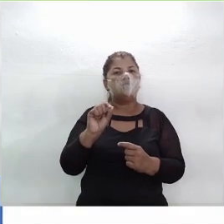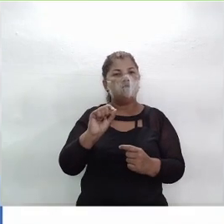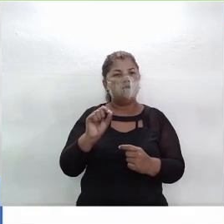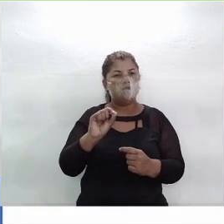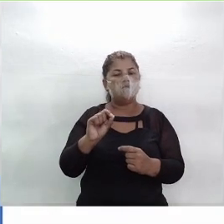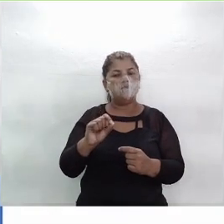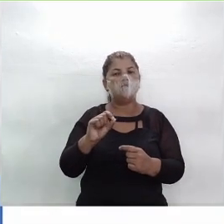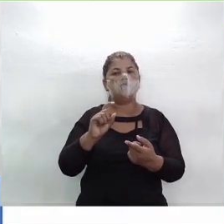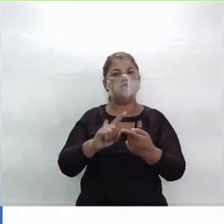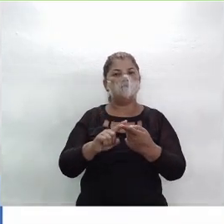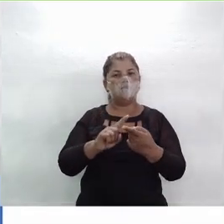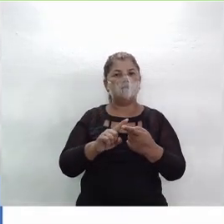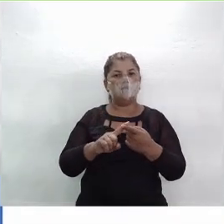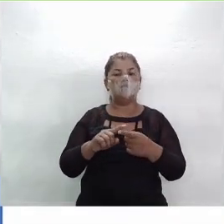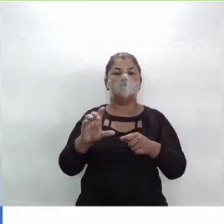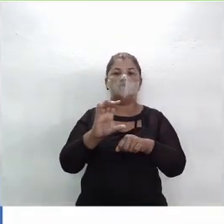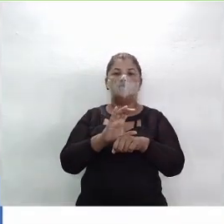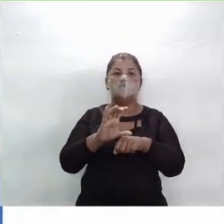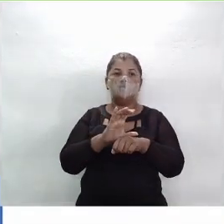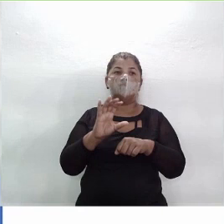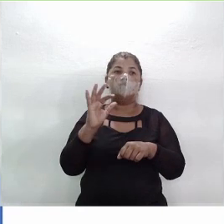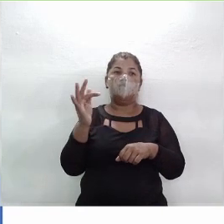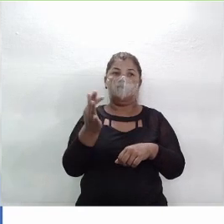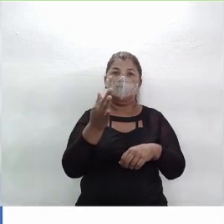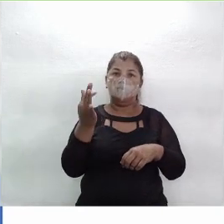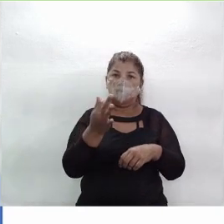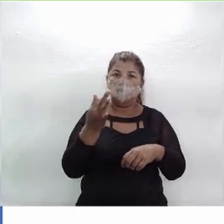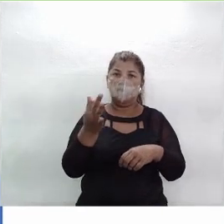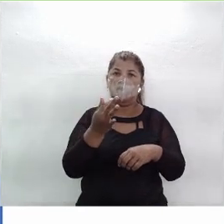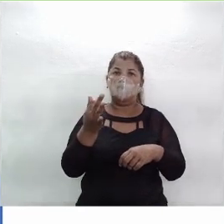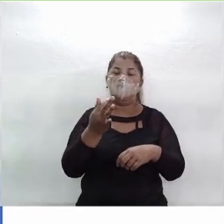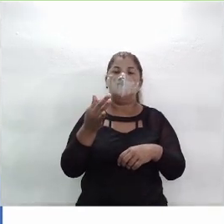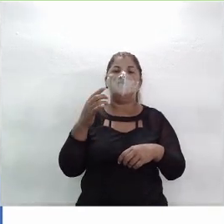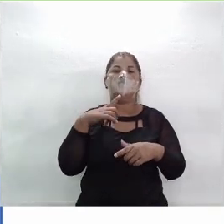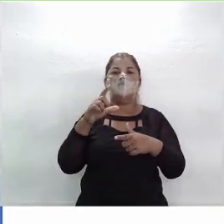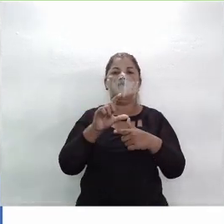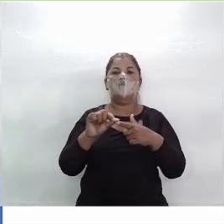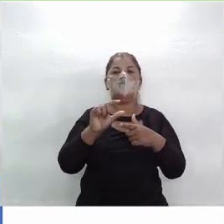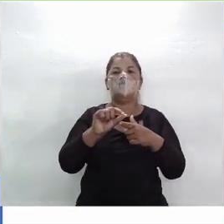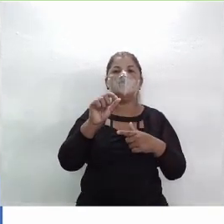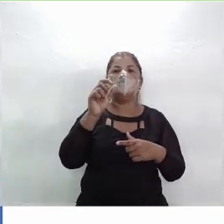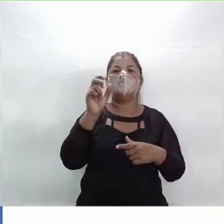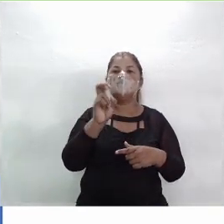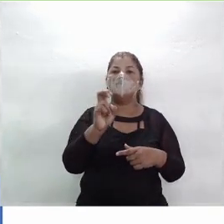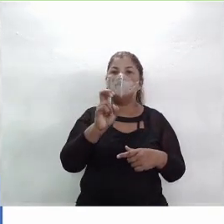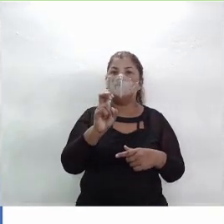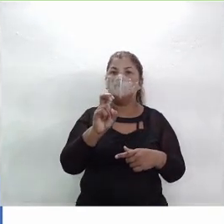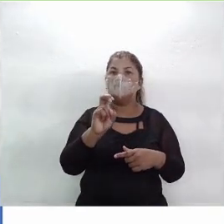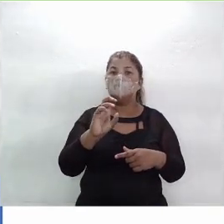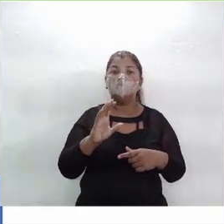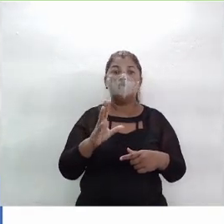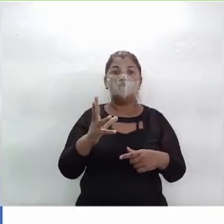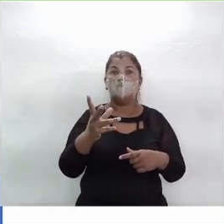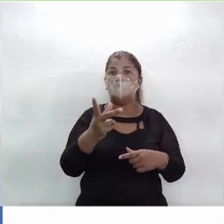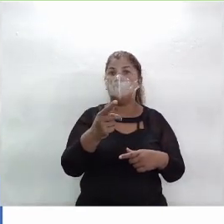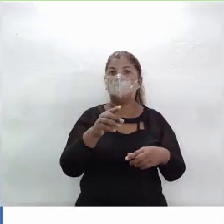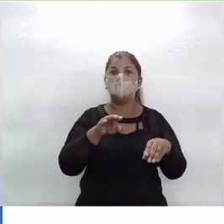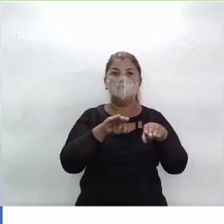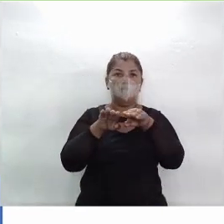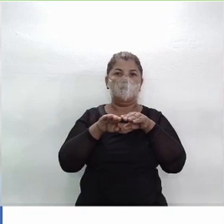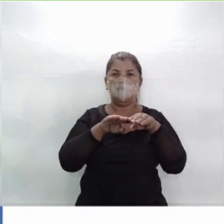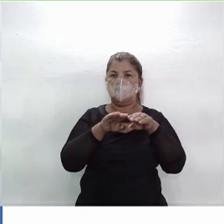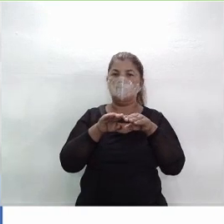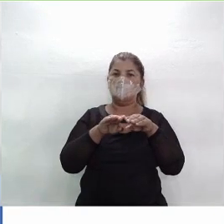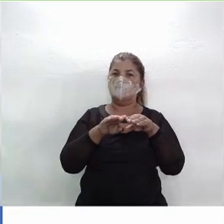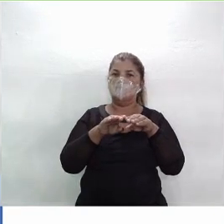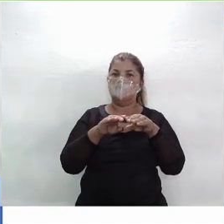para vocês a seguinte questão. A Constituição Federal, olhem só, ainda sobre o artigo 5º, todos são